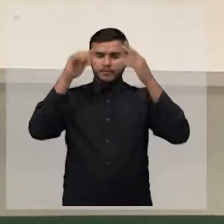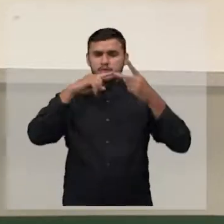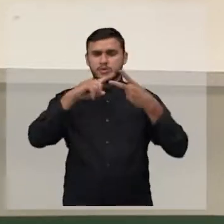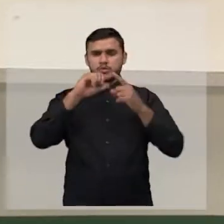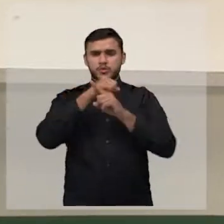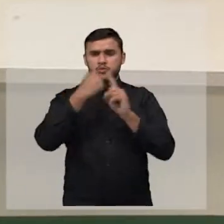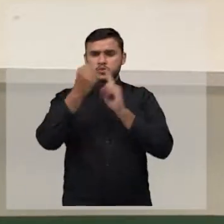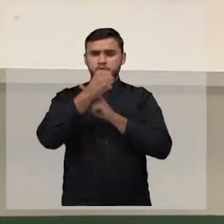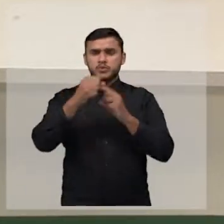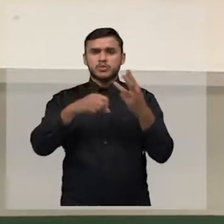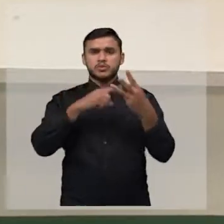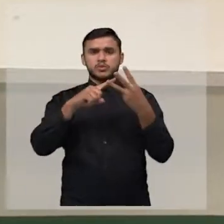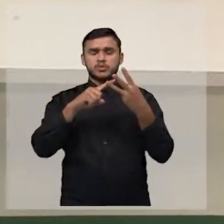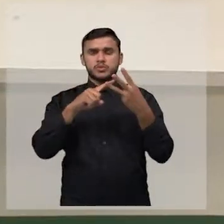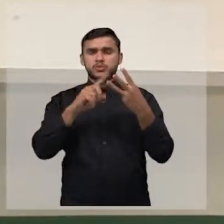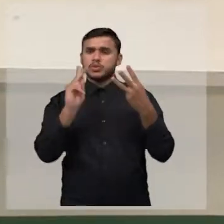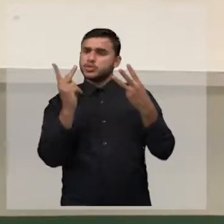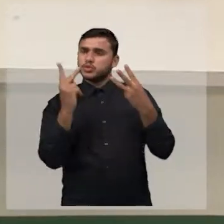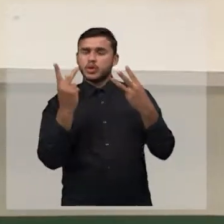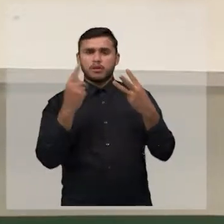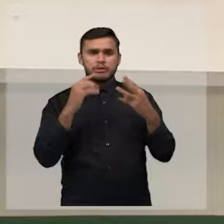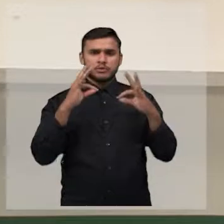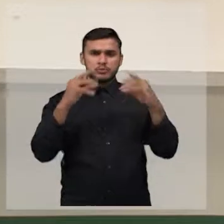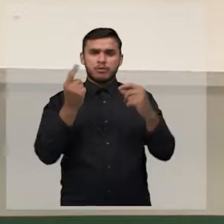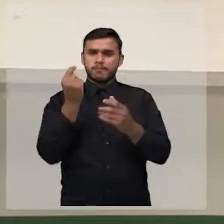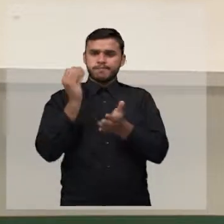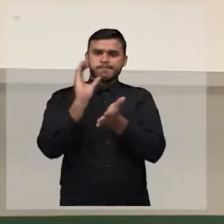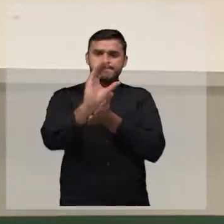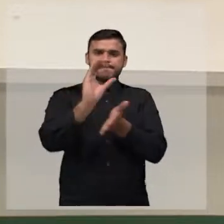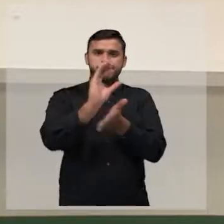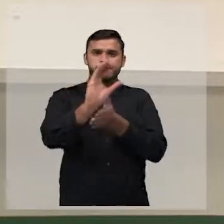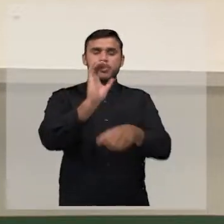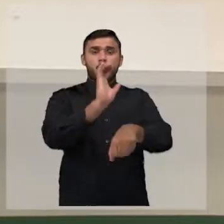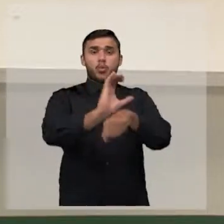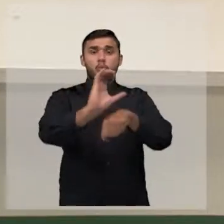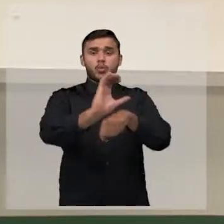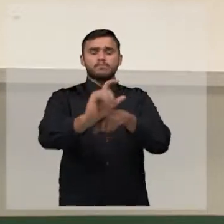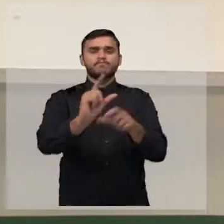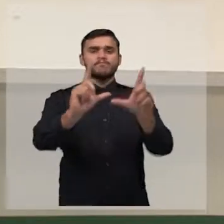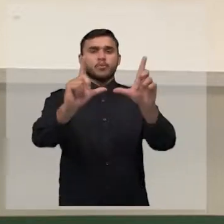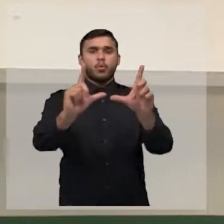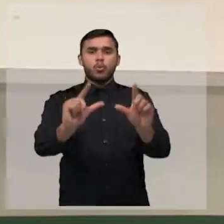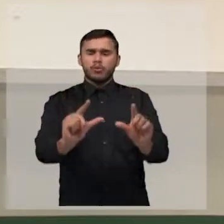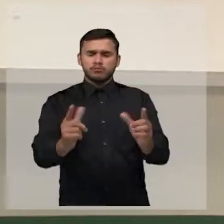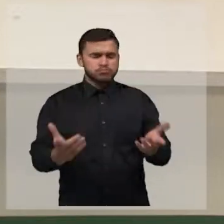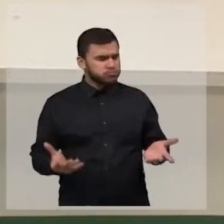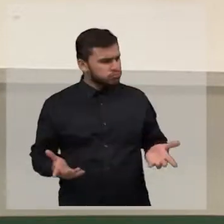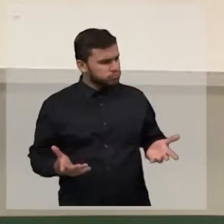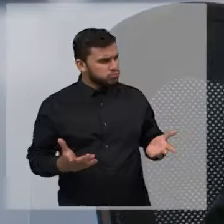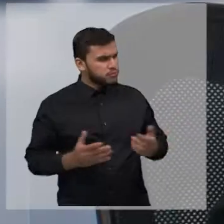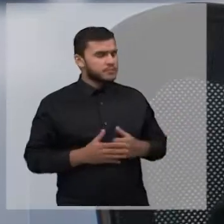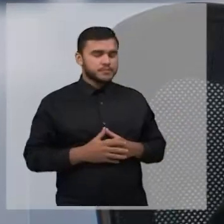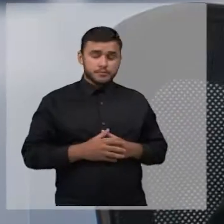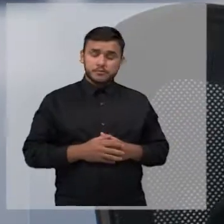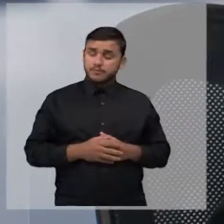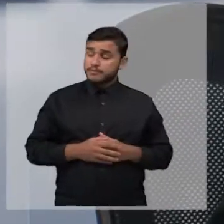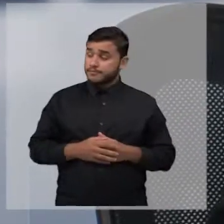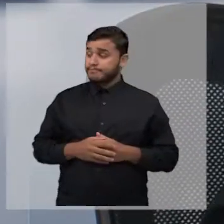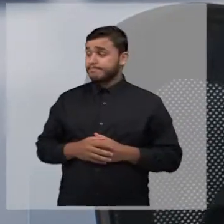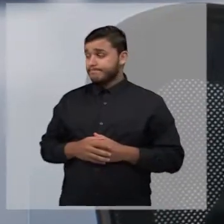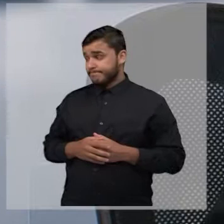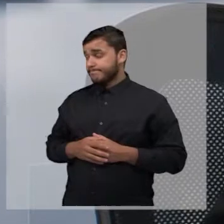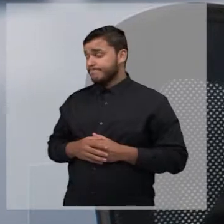história? É o processo da guerra cultural. Porque, na realidade, a própria figura do Jair Messias